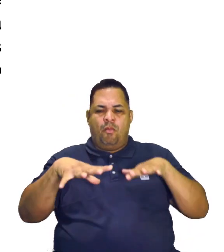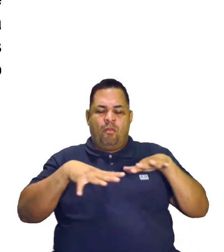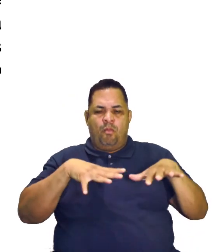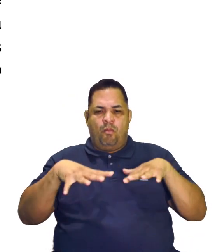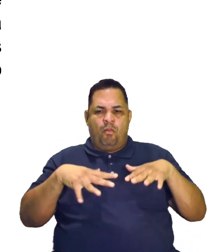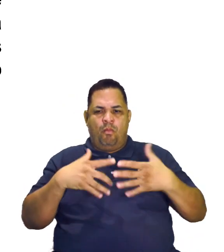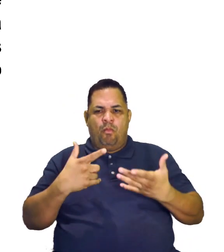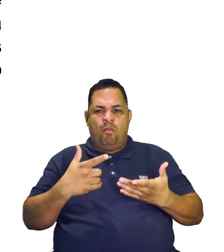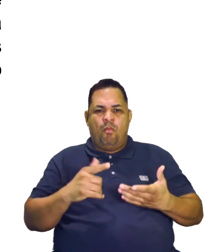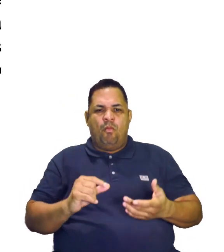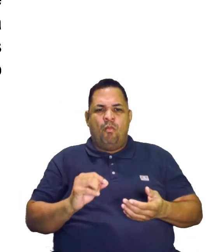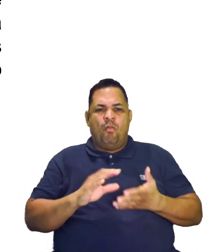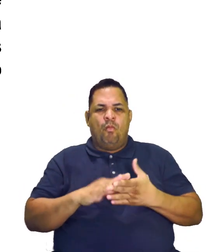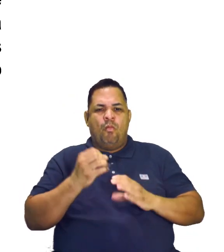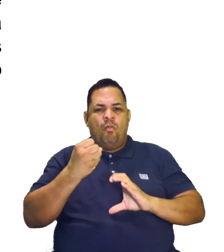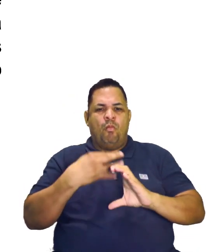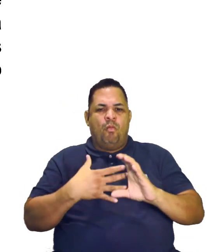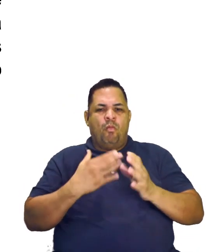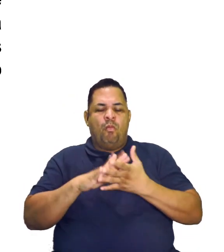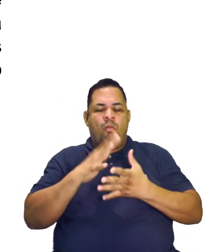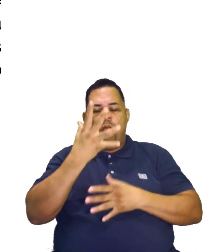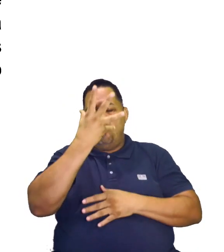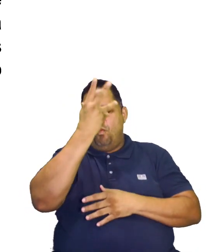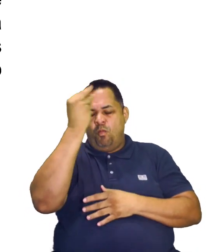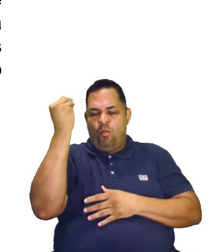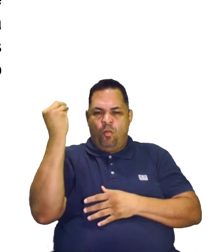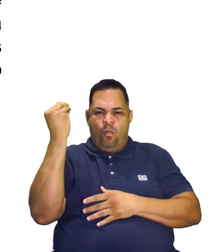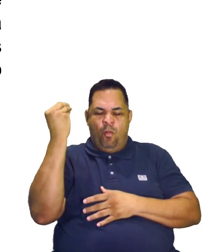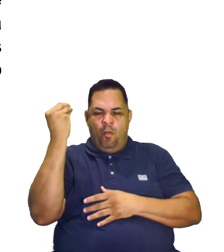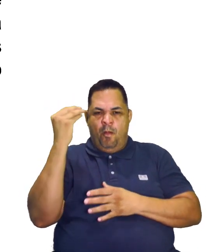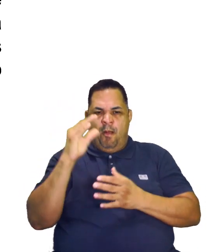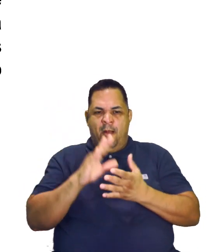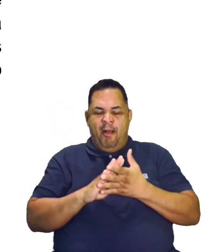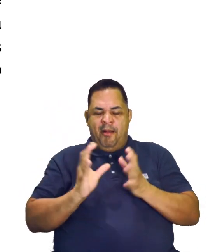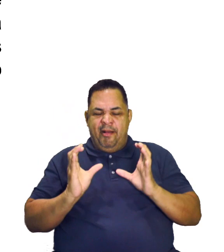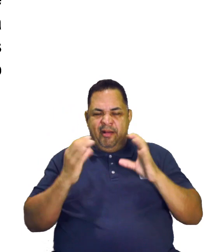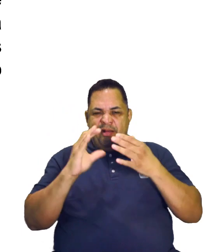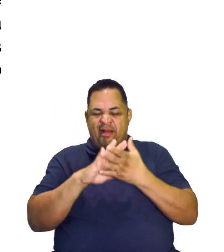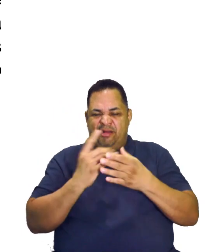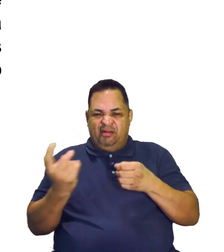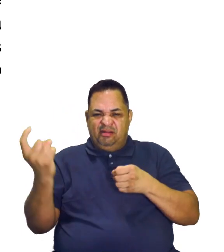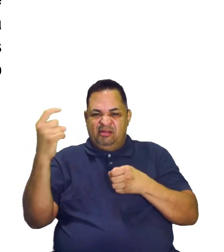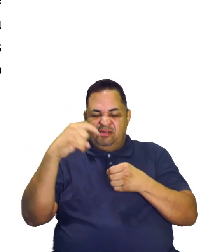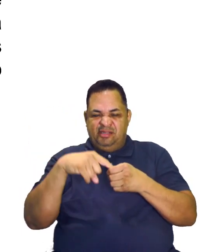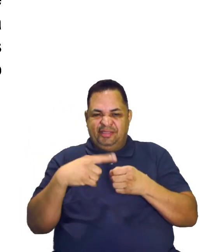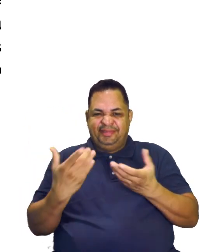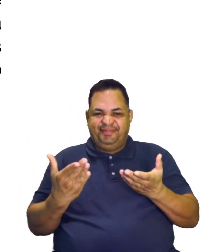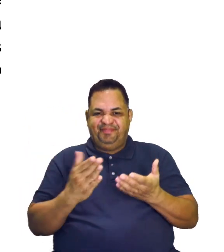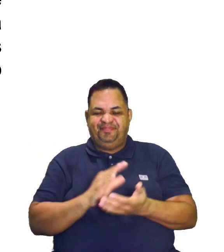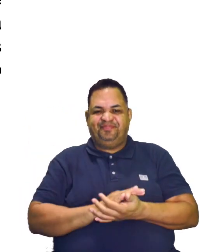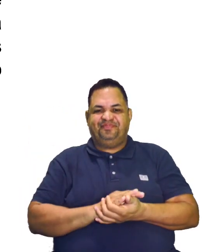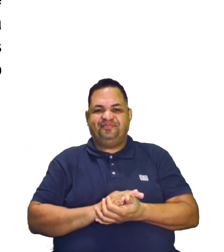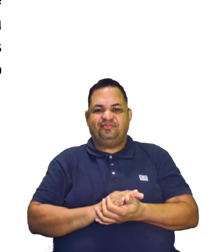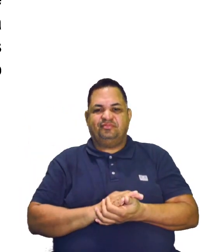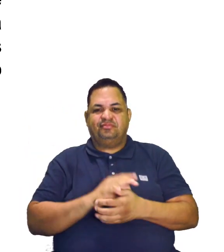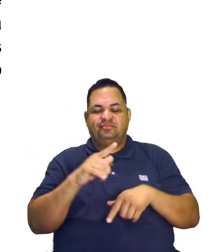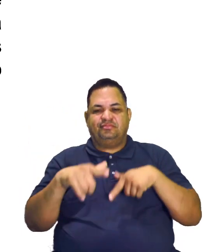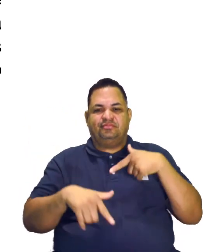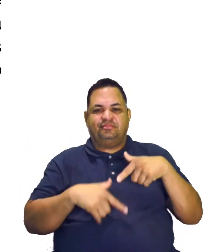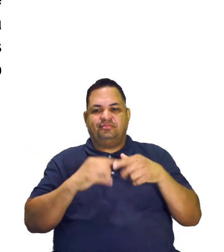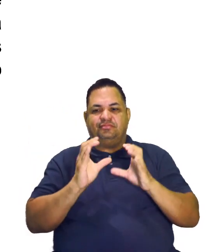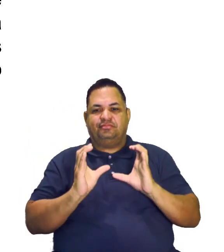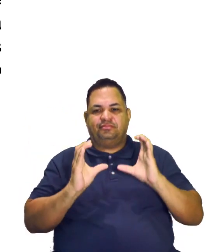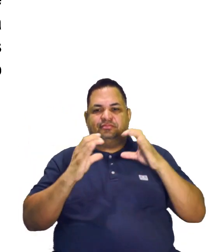movimentos ou estilos vão sendo esquecidos. E o grupo busca resgatar, né? Então, a atuação